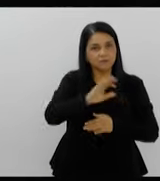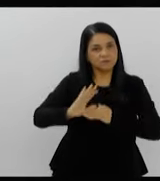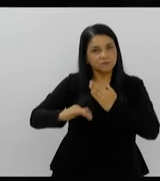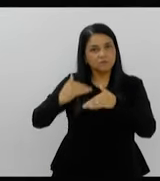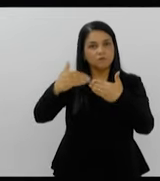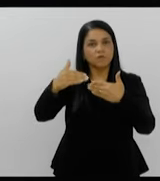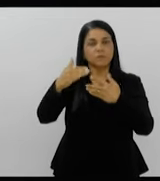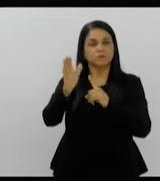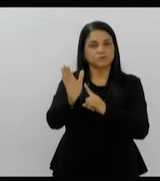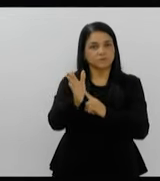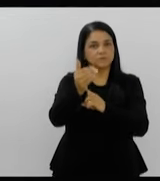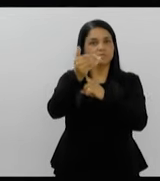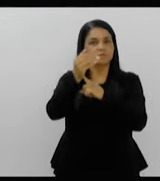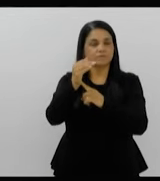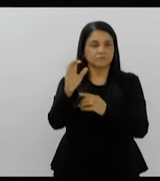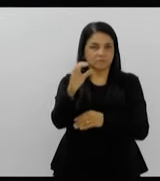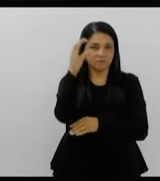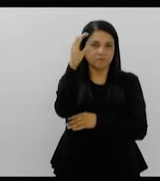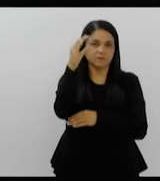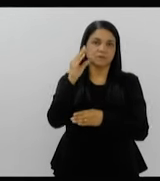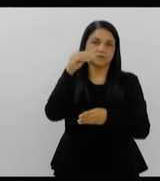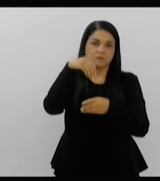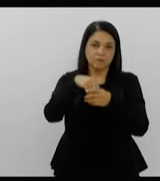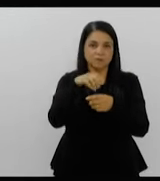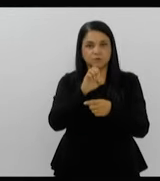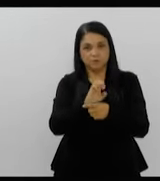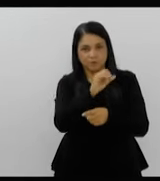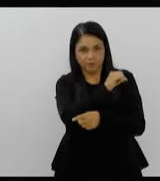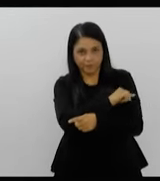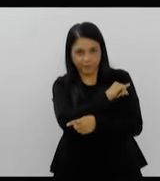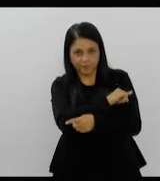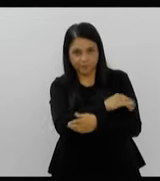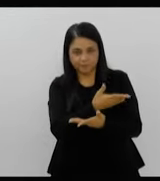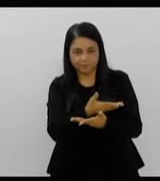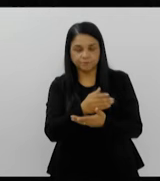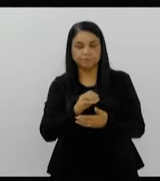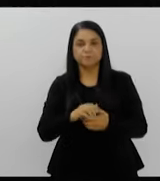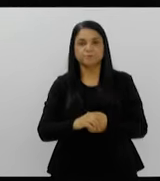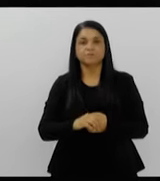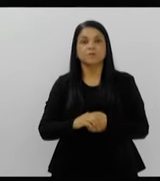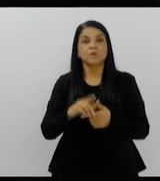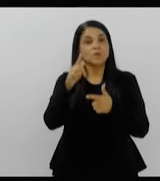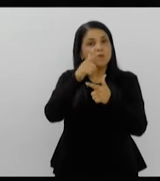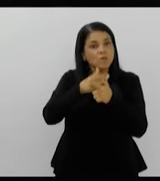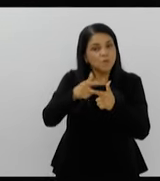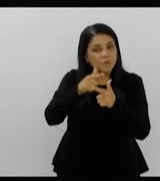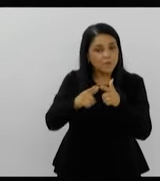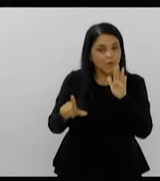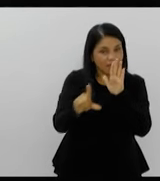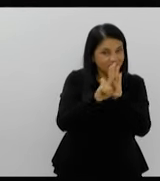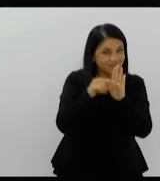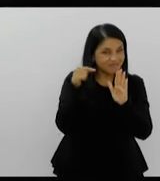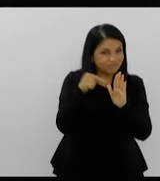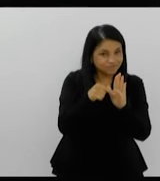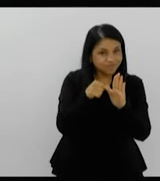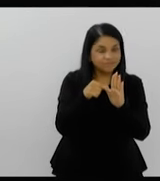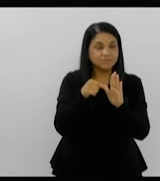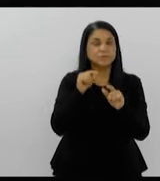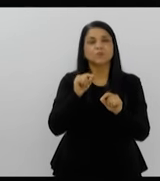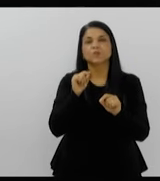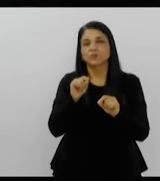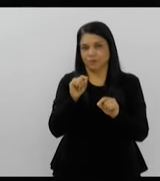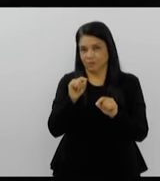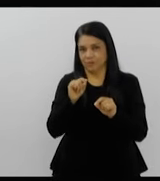desenvolvimento científico-tecnológico aqui no Estado do Rio de Janeiro. O problema dessa legislação é que